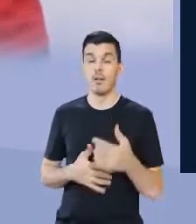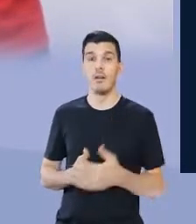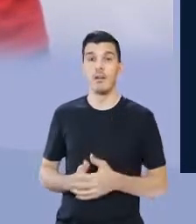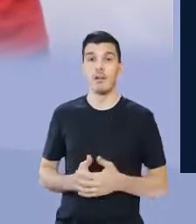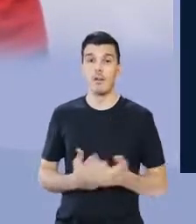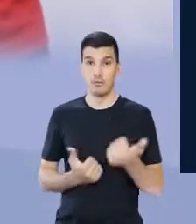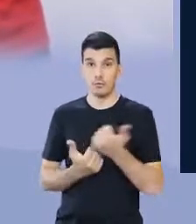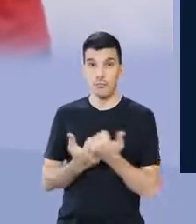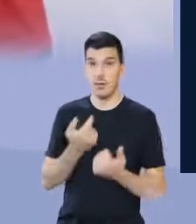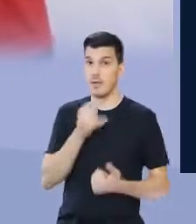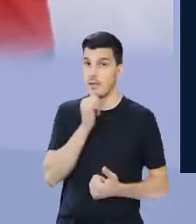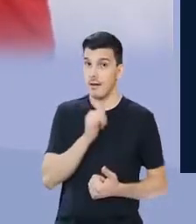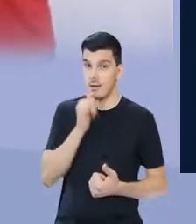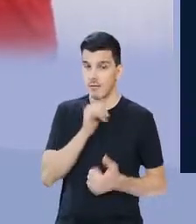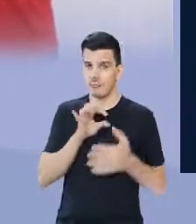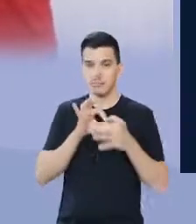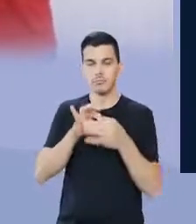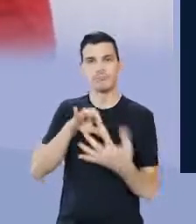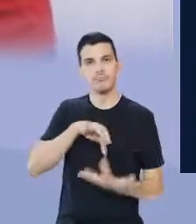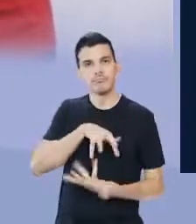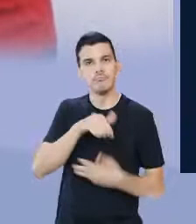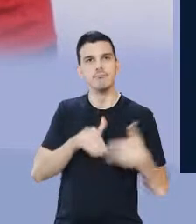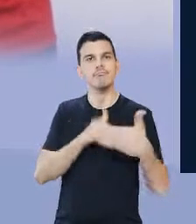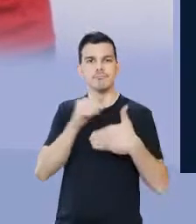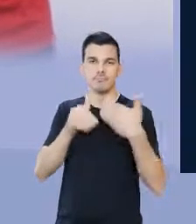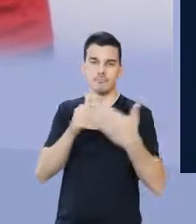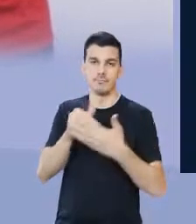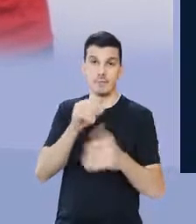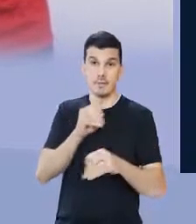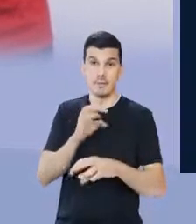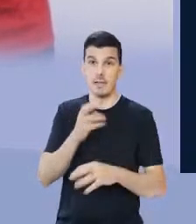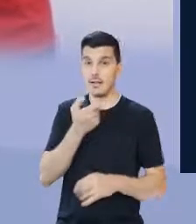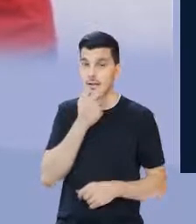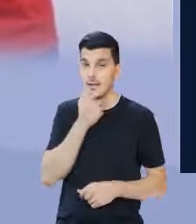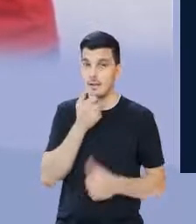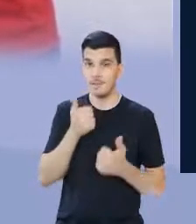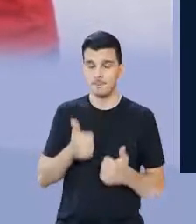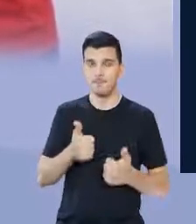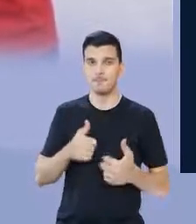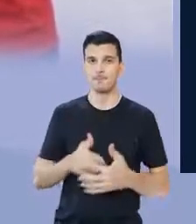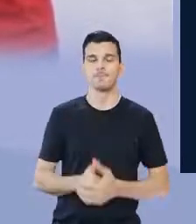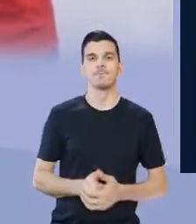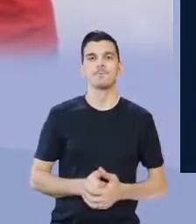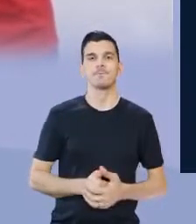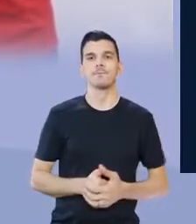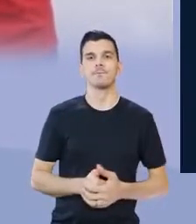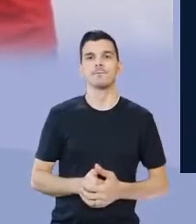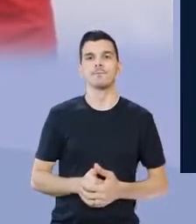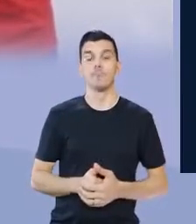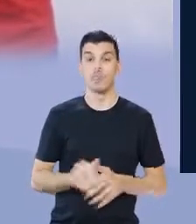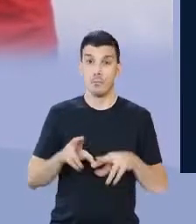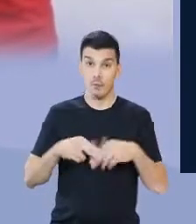contexto de globalização e ensinar tudo em inglês. Beleza? E por isso, por hoje eu